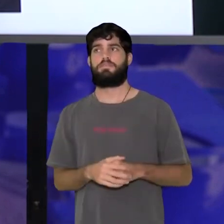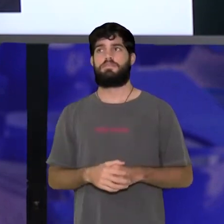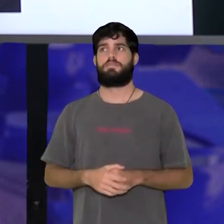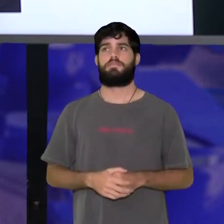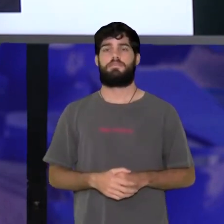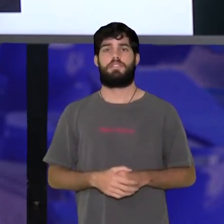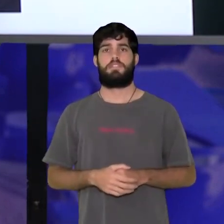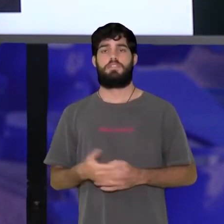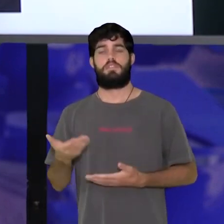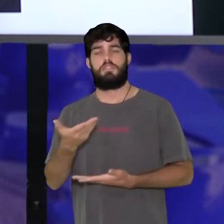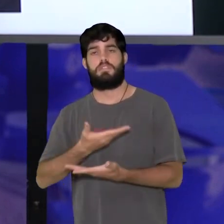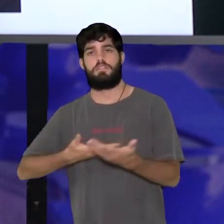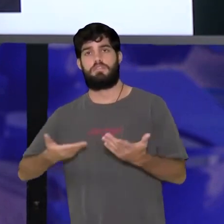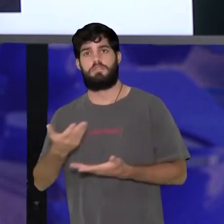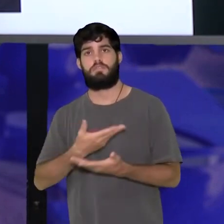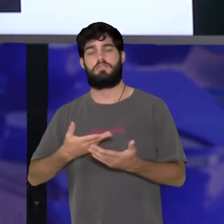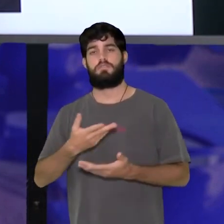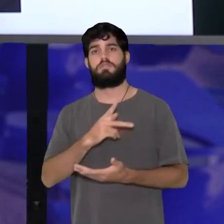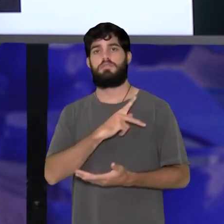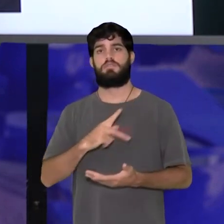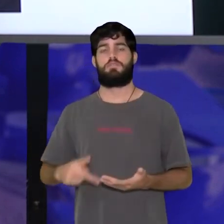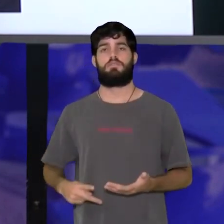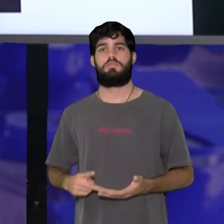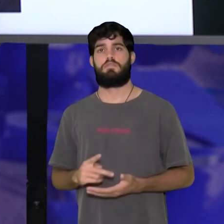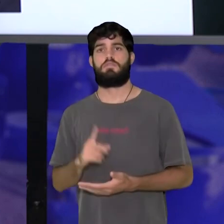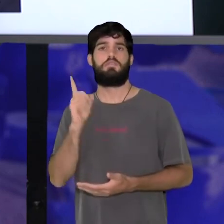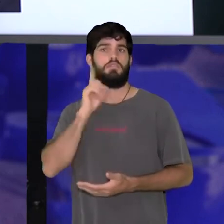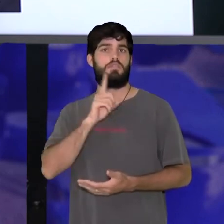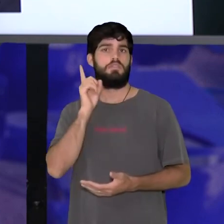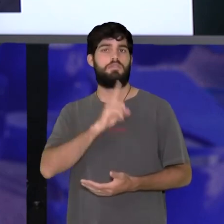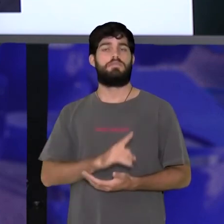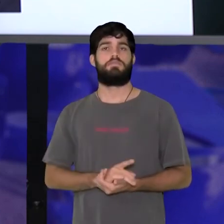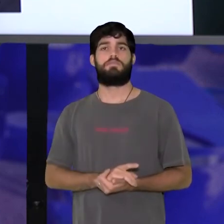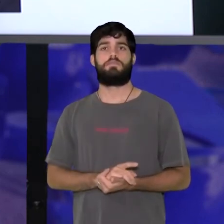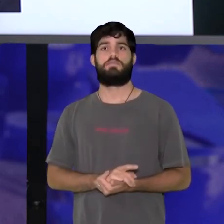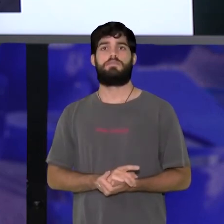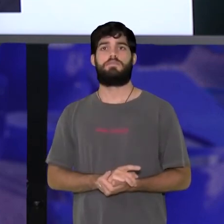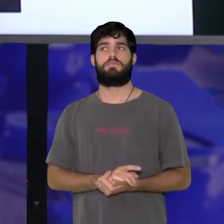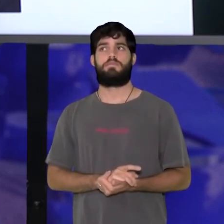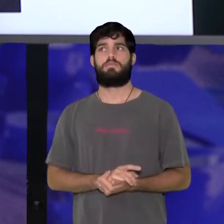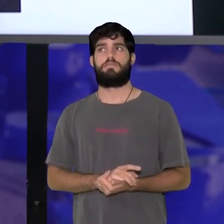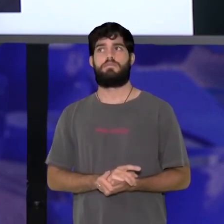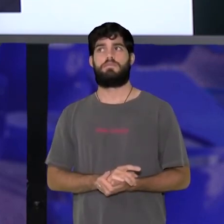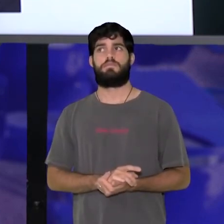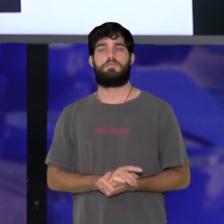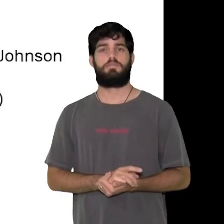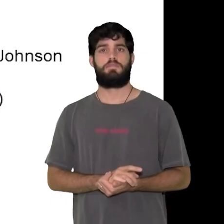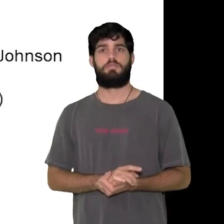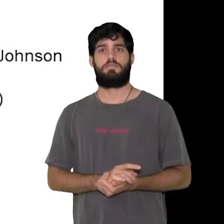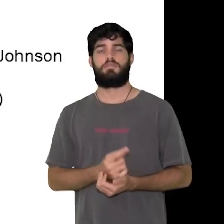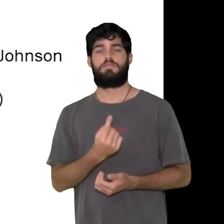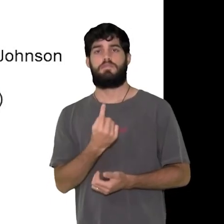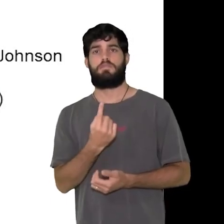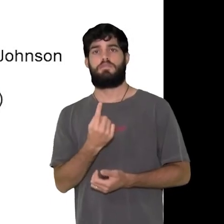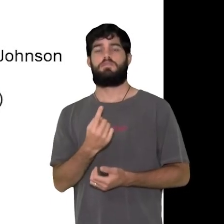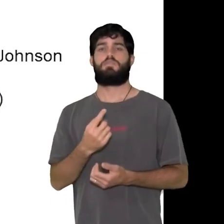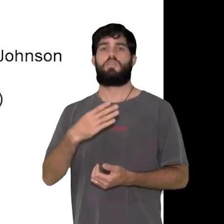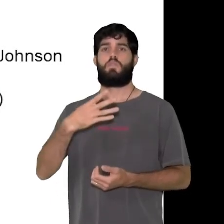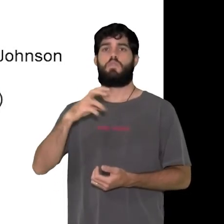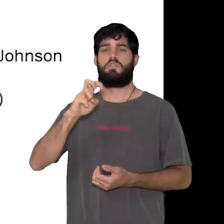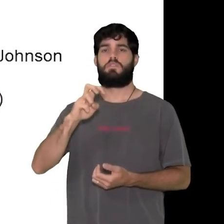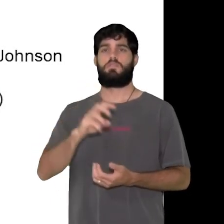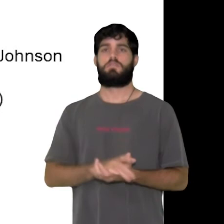relações dos presidentes dos Estados Unidos durante a Guerra Fria, né? Em 45, o